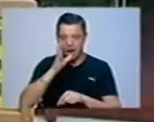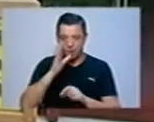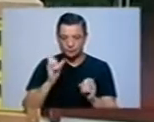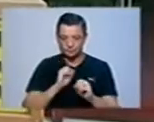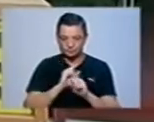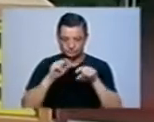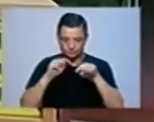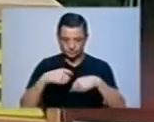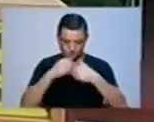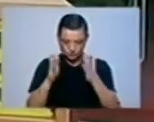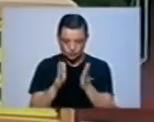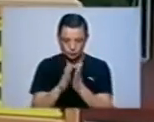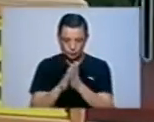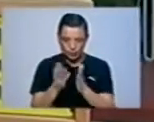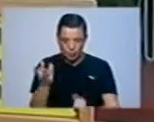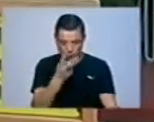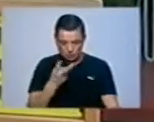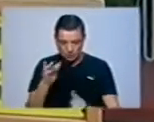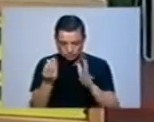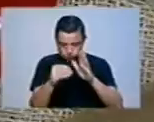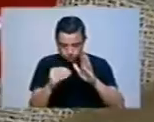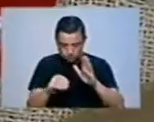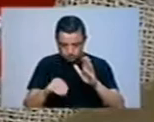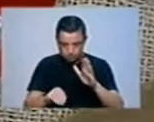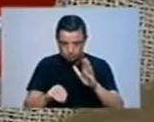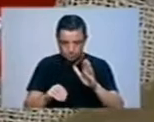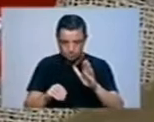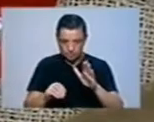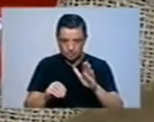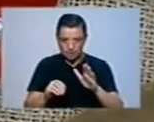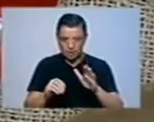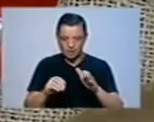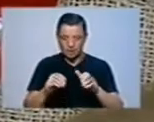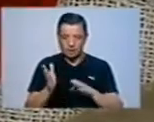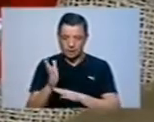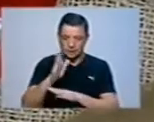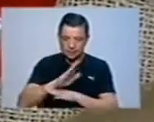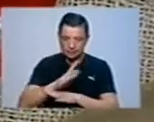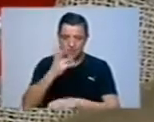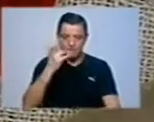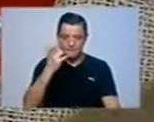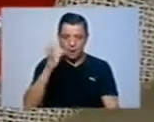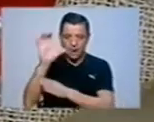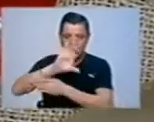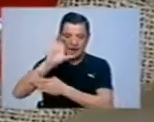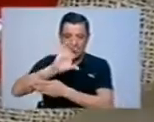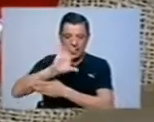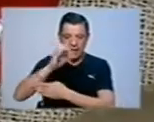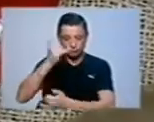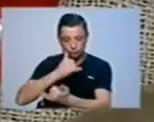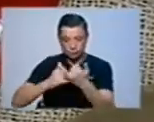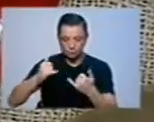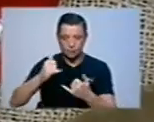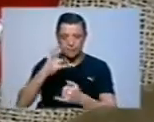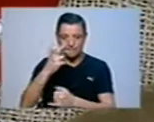E aqui estão todos os três. E eu, como o gengibre perdeu-se por aí, então eu trouxe um pau de canela, tá? Ok. E ele vai ficar